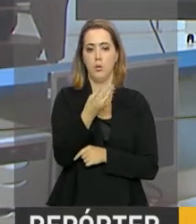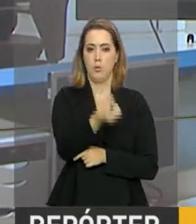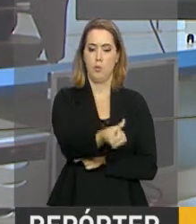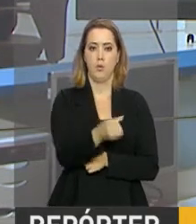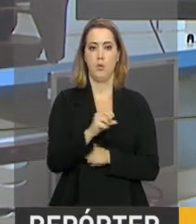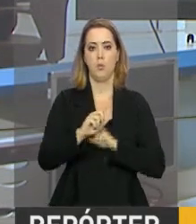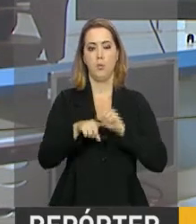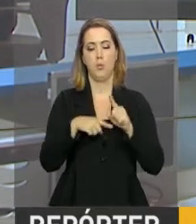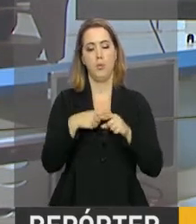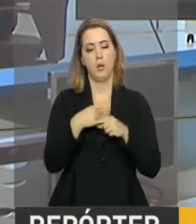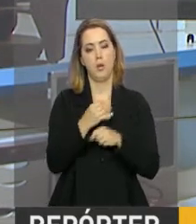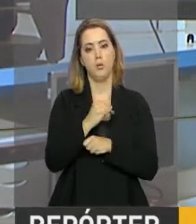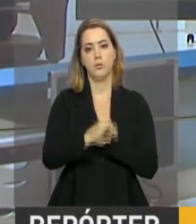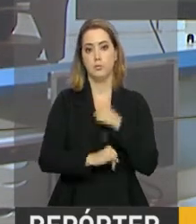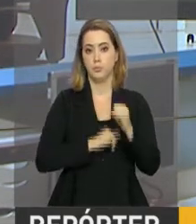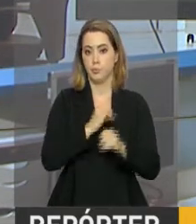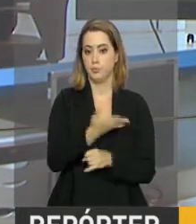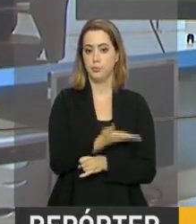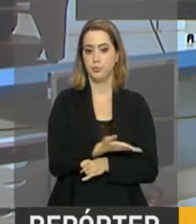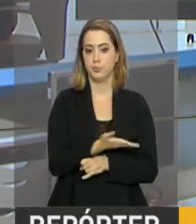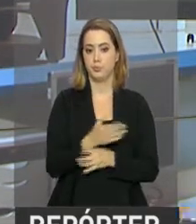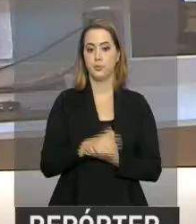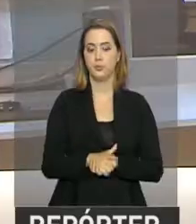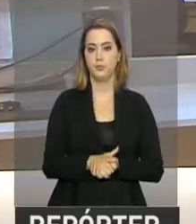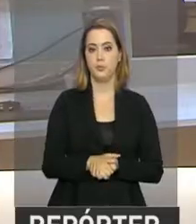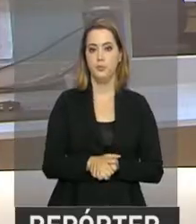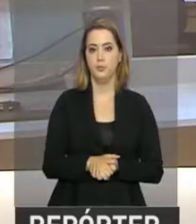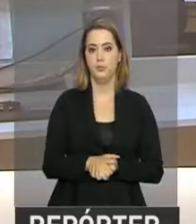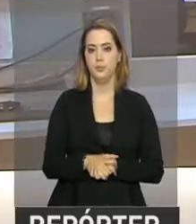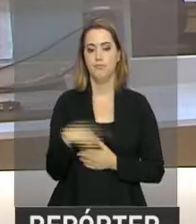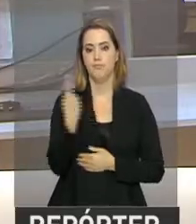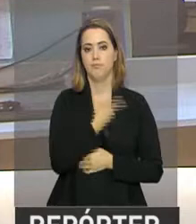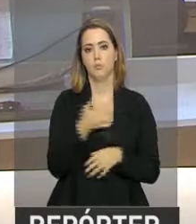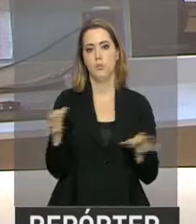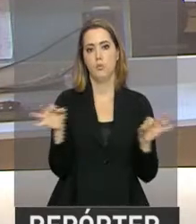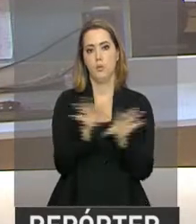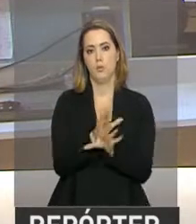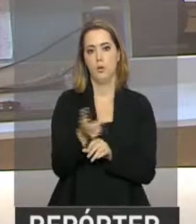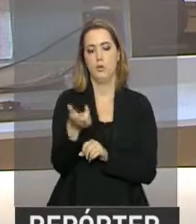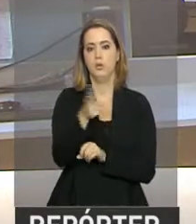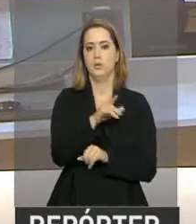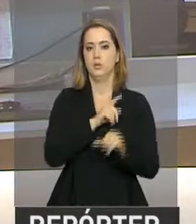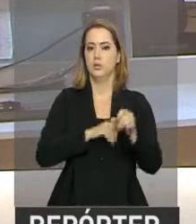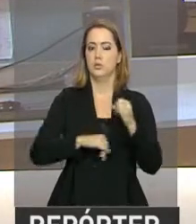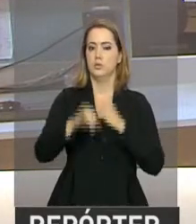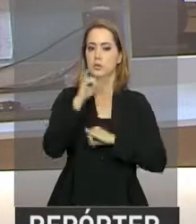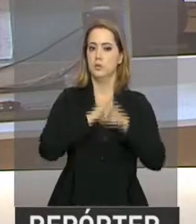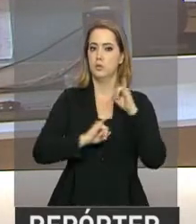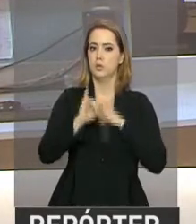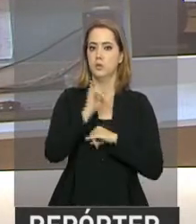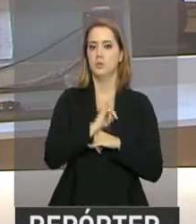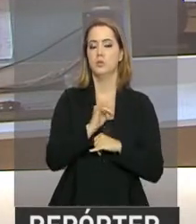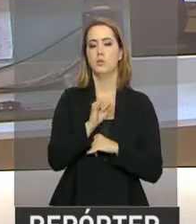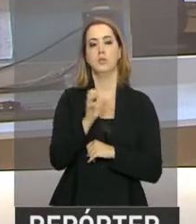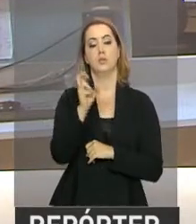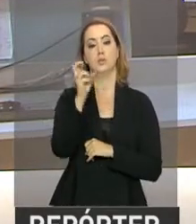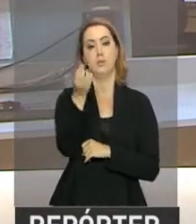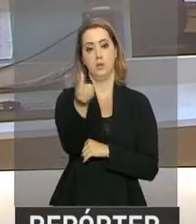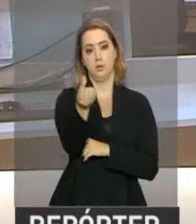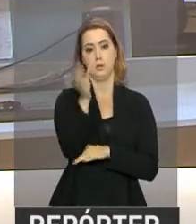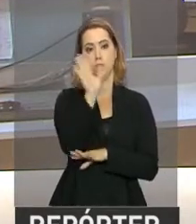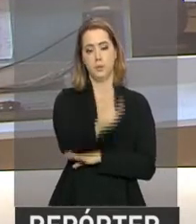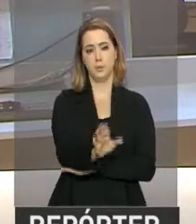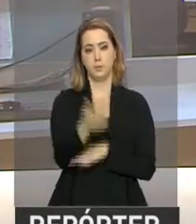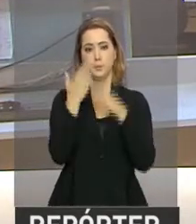ou acessar o site da receita federal e nós ficamos por aqui voltamos a qualquer momento com outras informações ou às seis da tarde